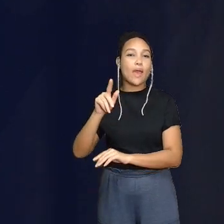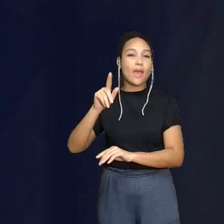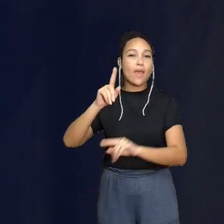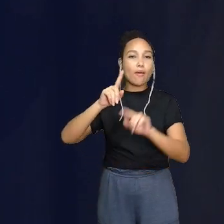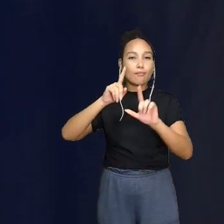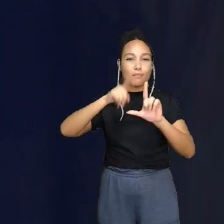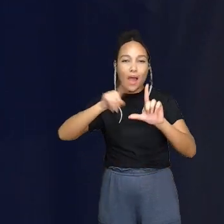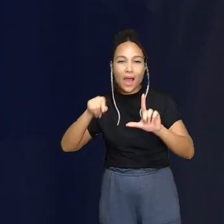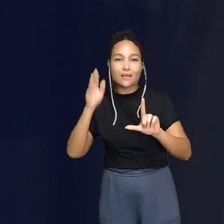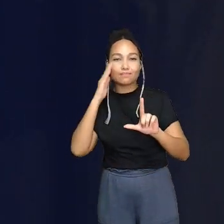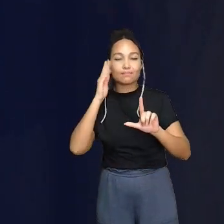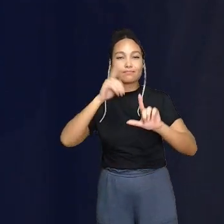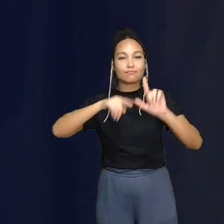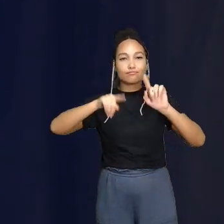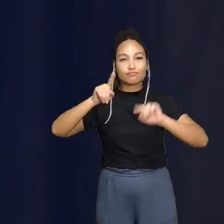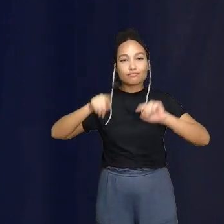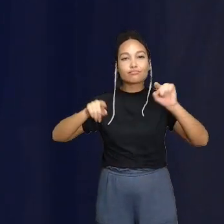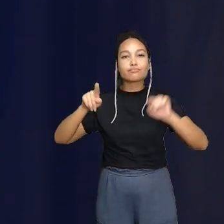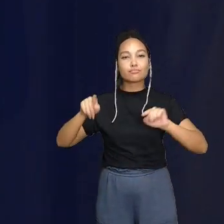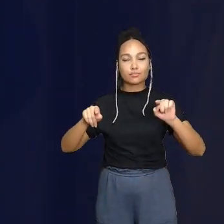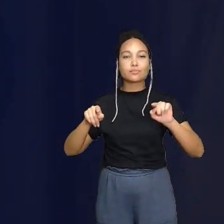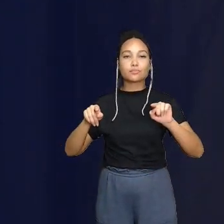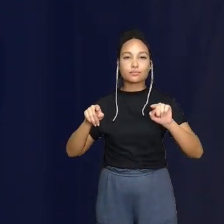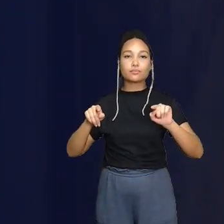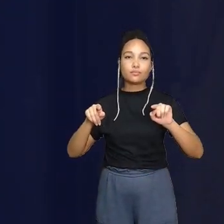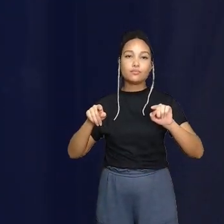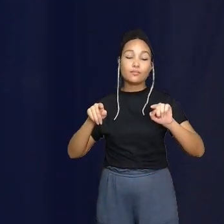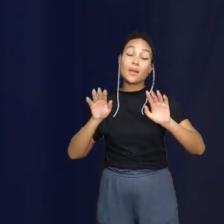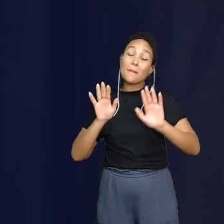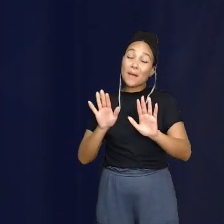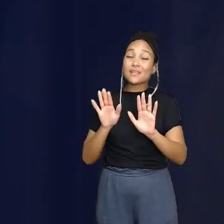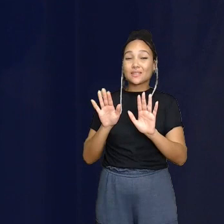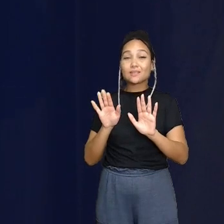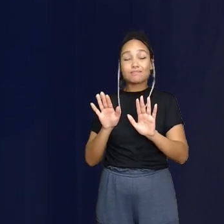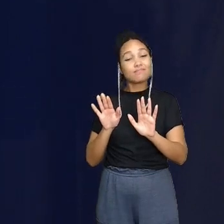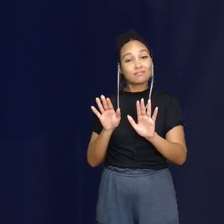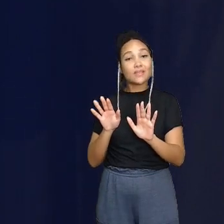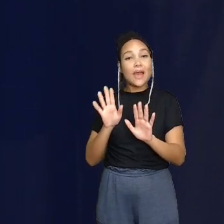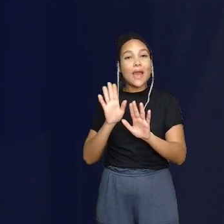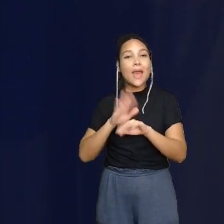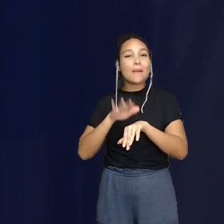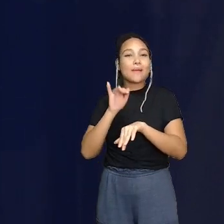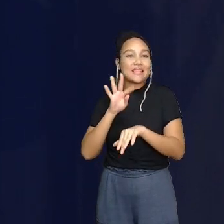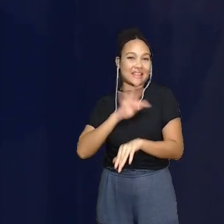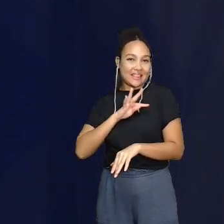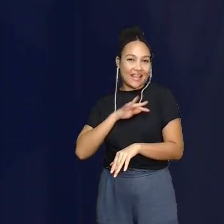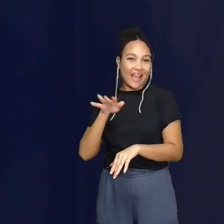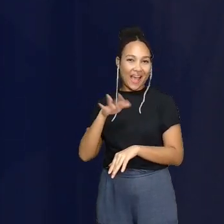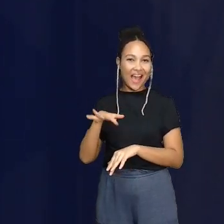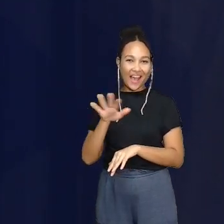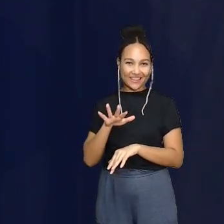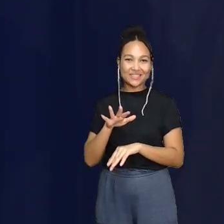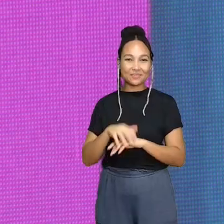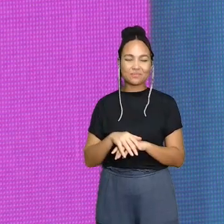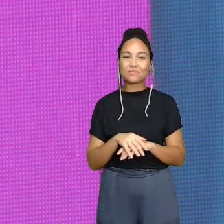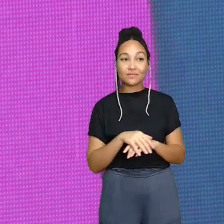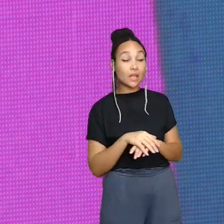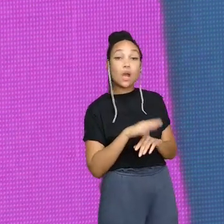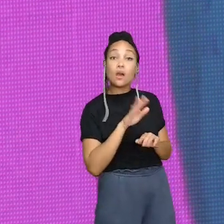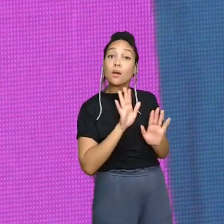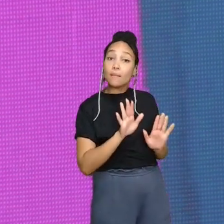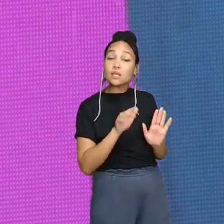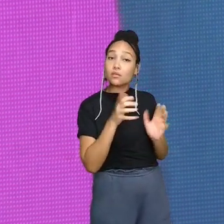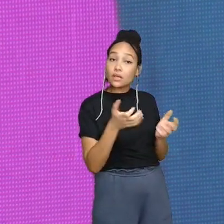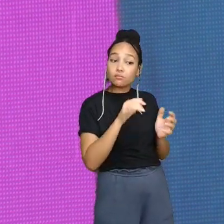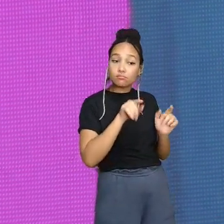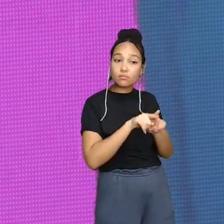Talvez uma stablecoin ali da vida. Legal. Mas é uma parada muito mais técnica. Sim. Mas eu queria, aproveitando